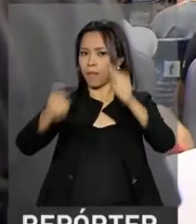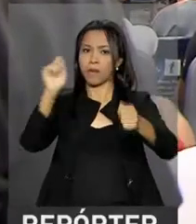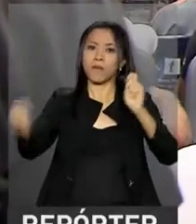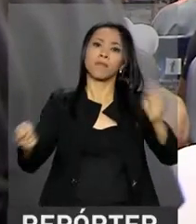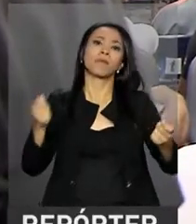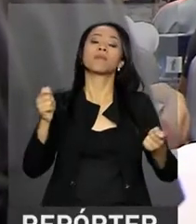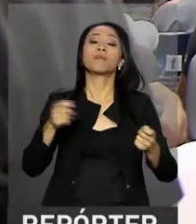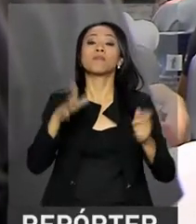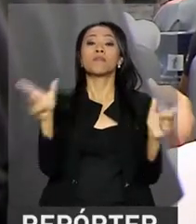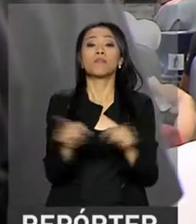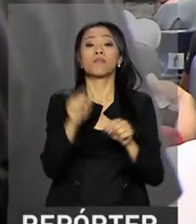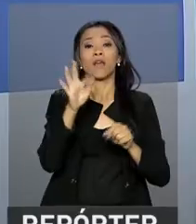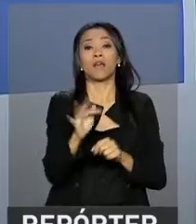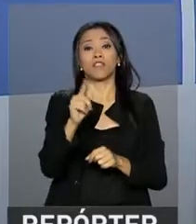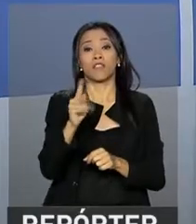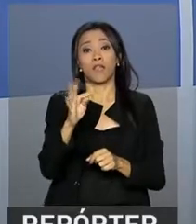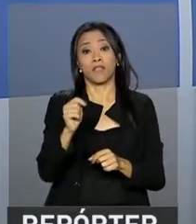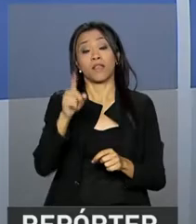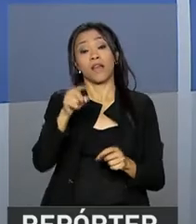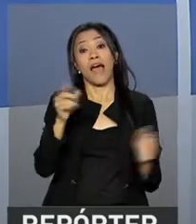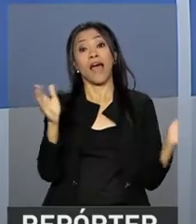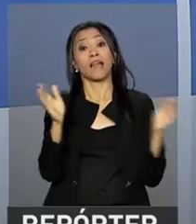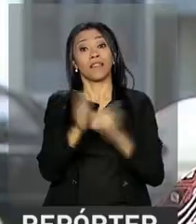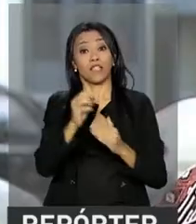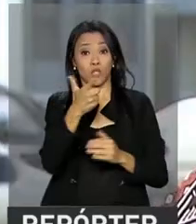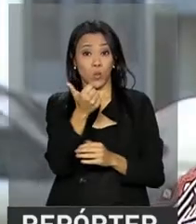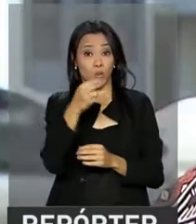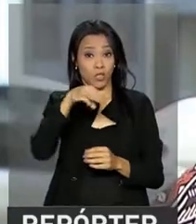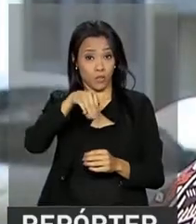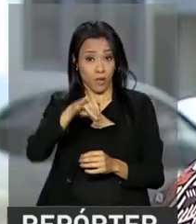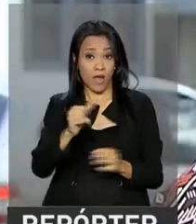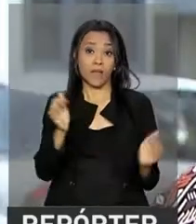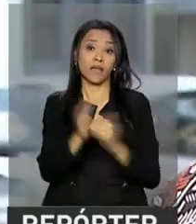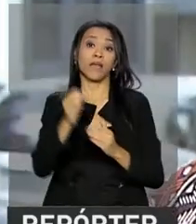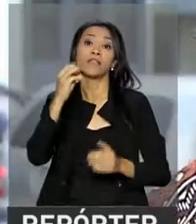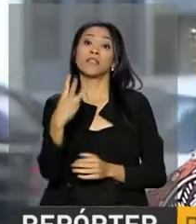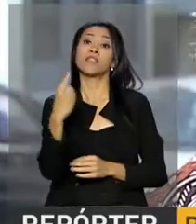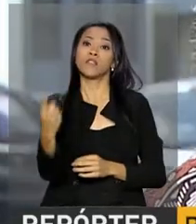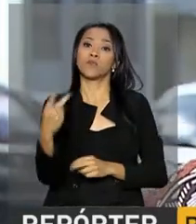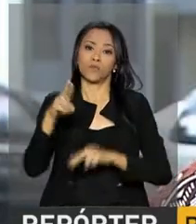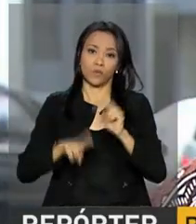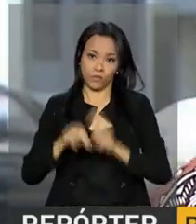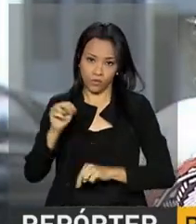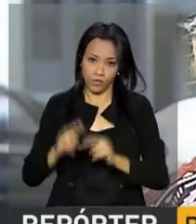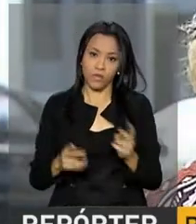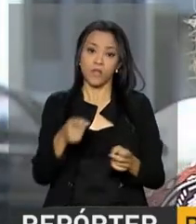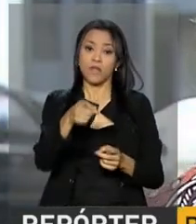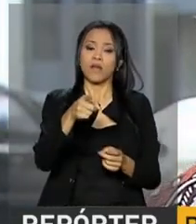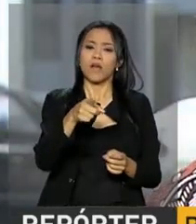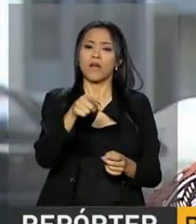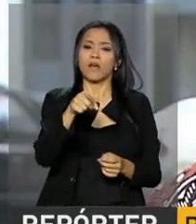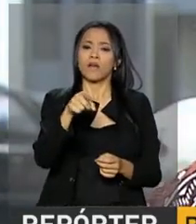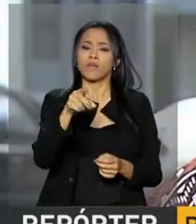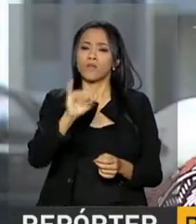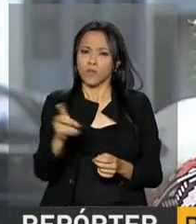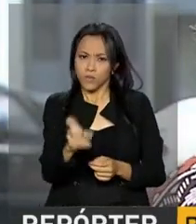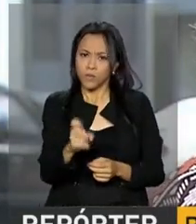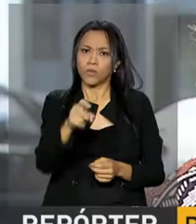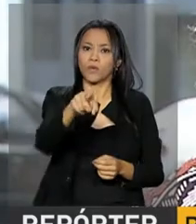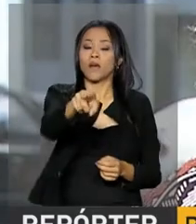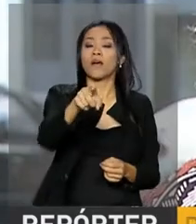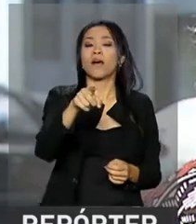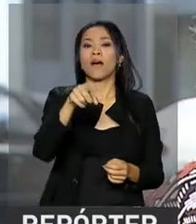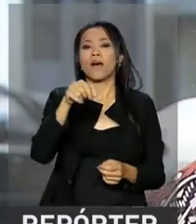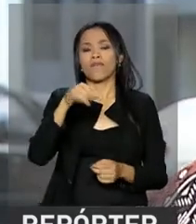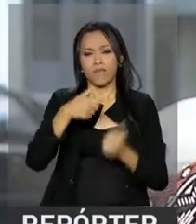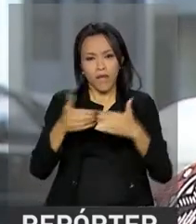dia 12 de maio e vai até o dia 31 de julho. Mais de 7 milhões e meio de trabalhadores vão ser beneficiados. As agências